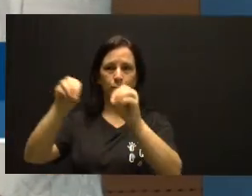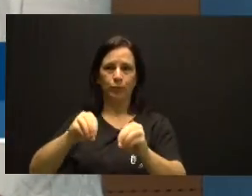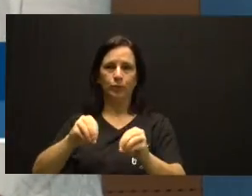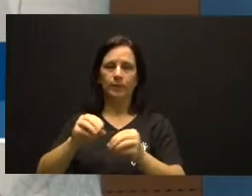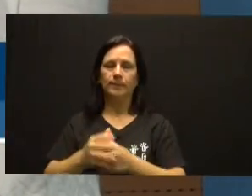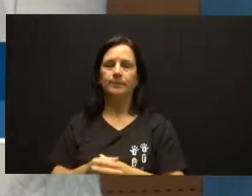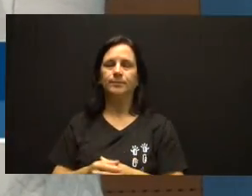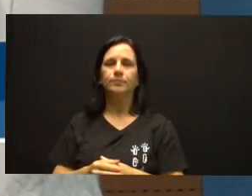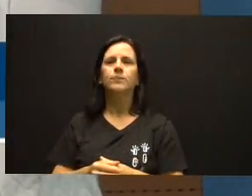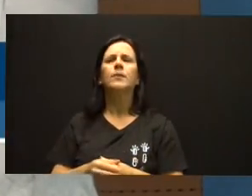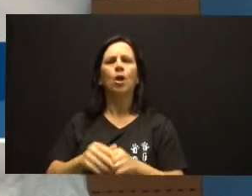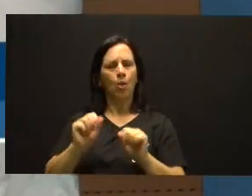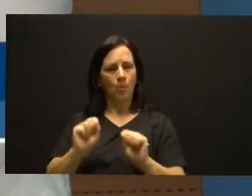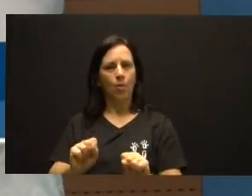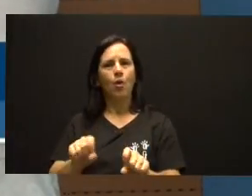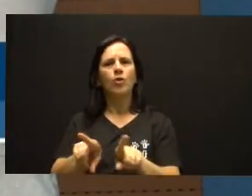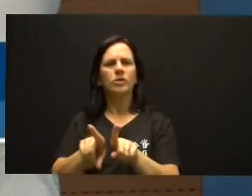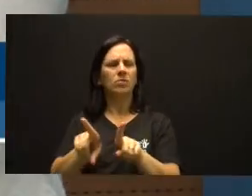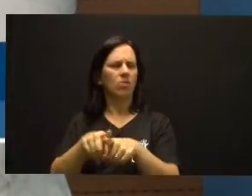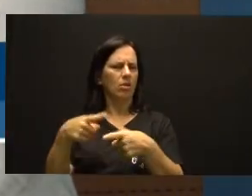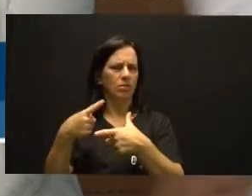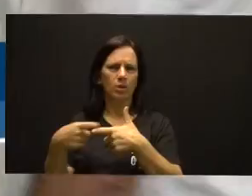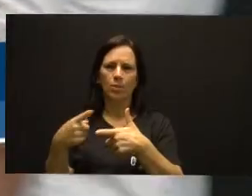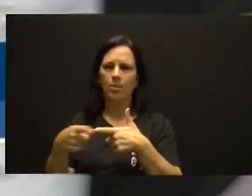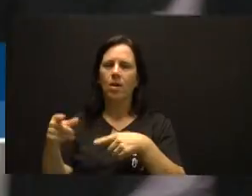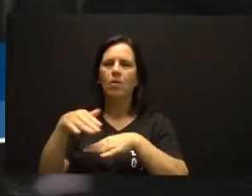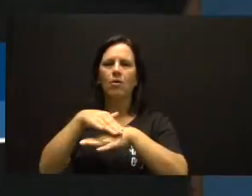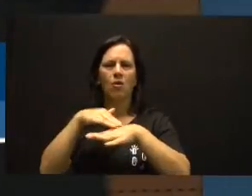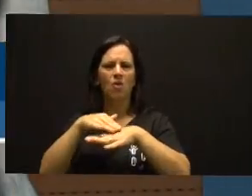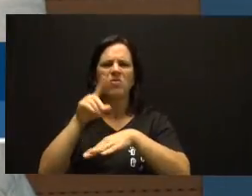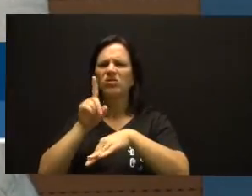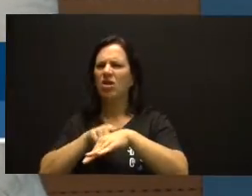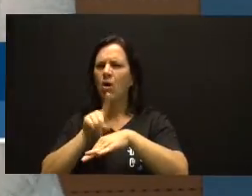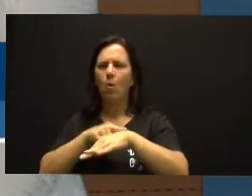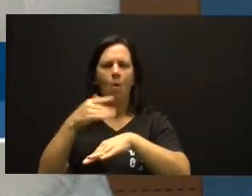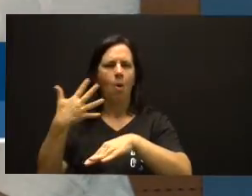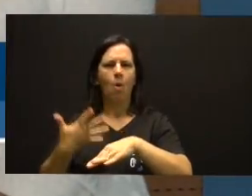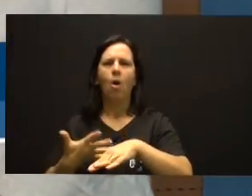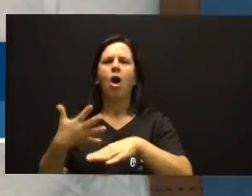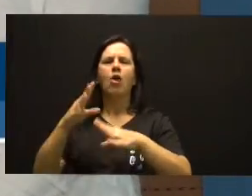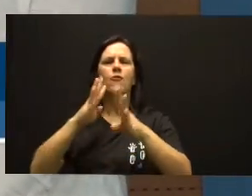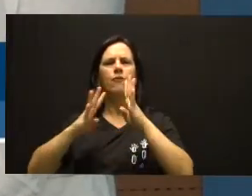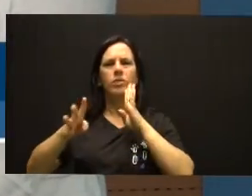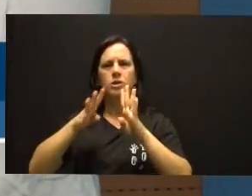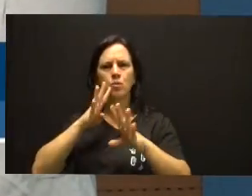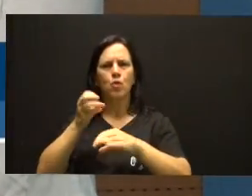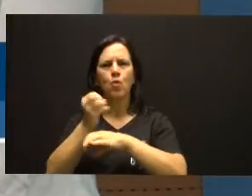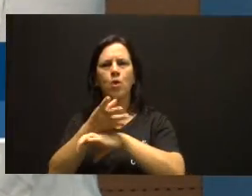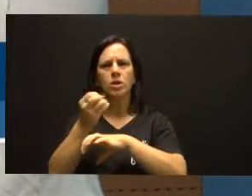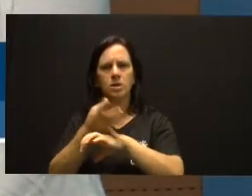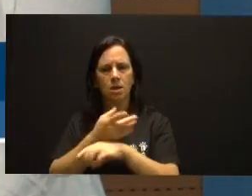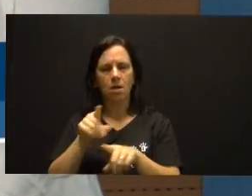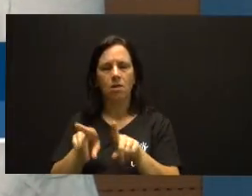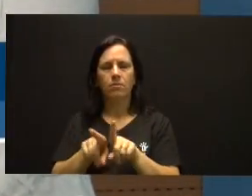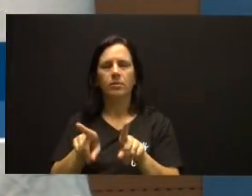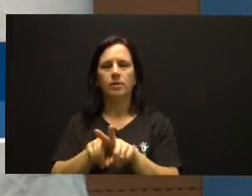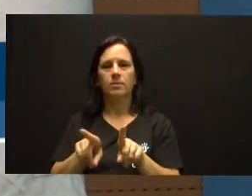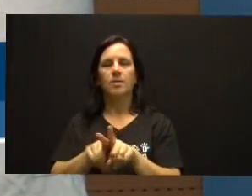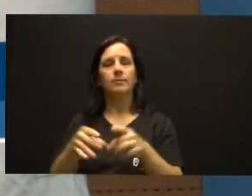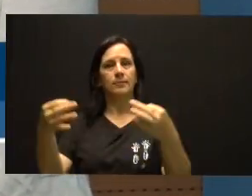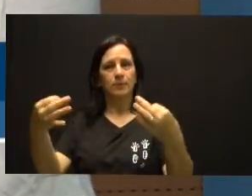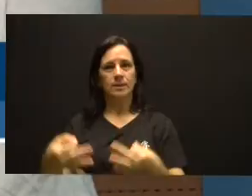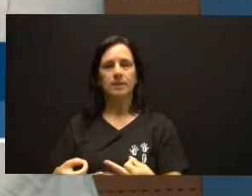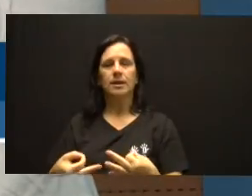Fora isso, pode também, sem problema, falar comigo a qualquer hora, seja no Facebook, WhatsApp ou pessoalmente, que eu, com